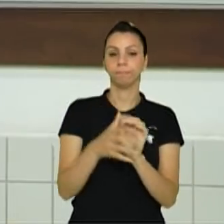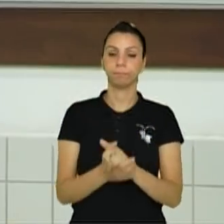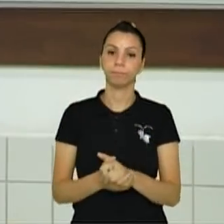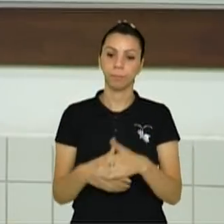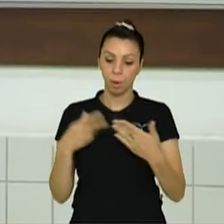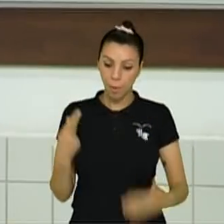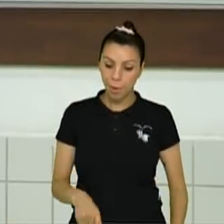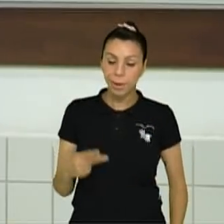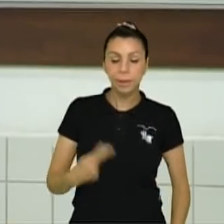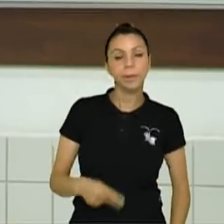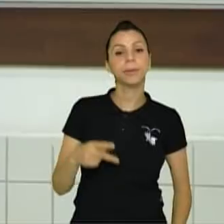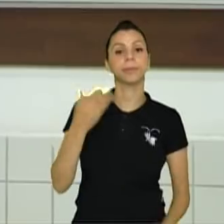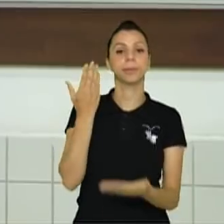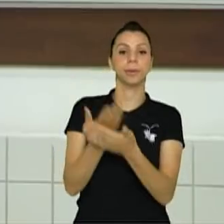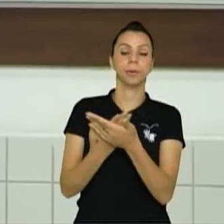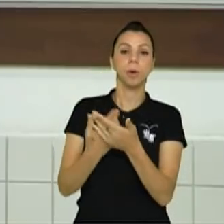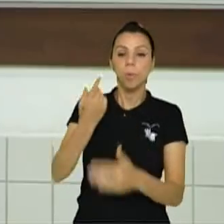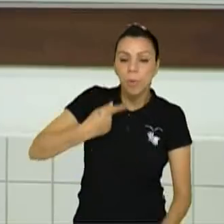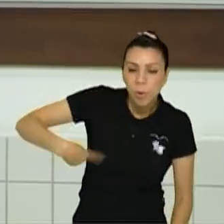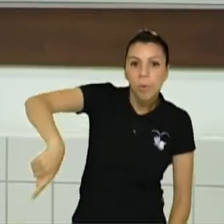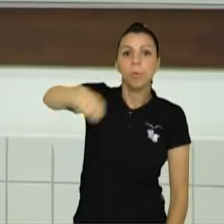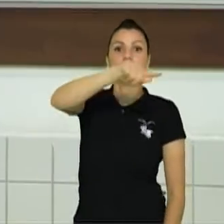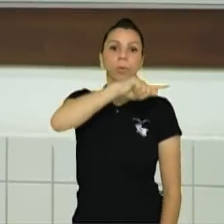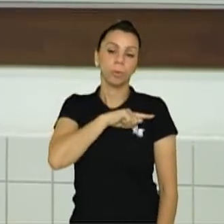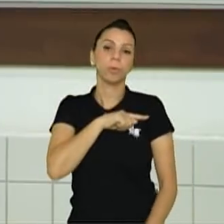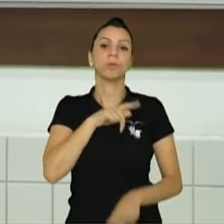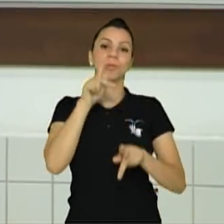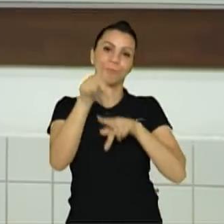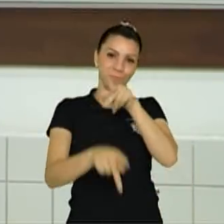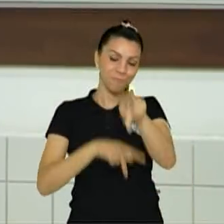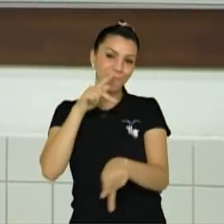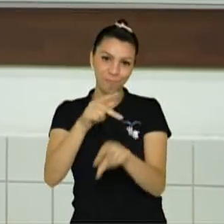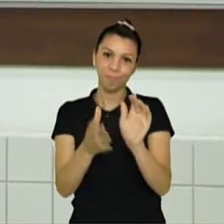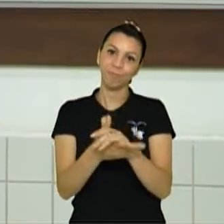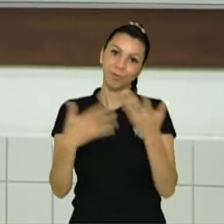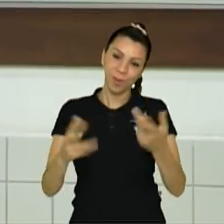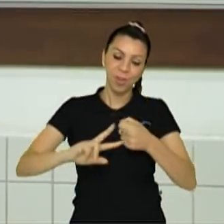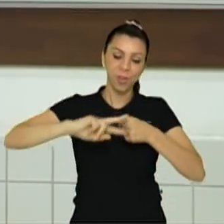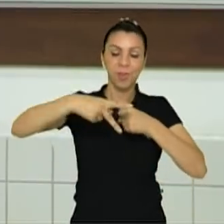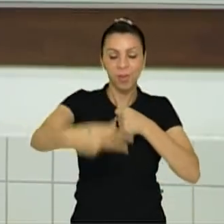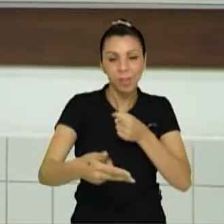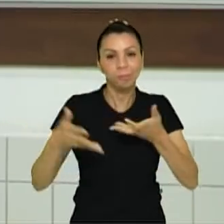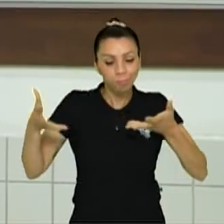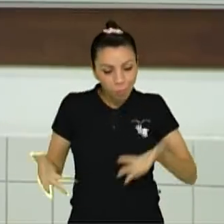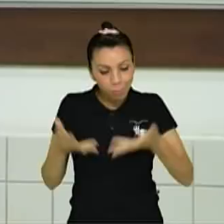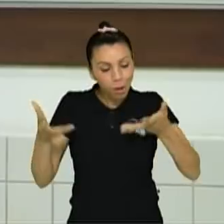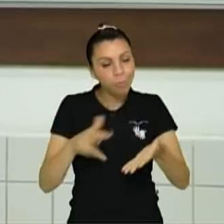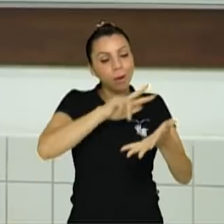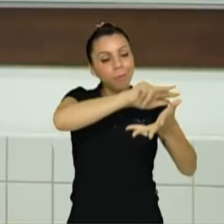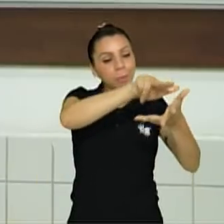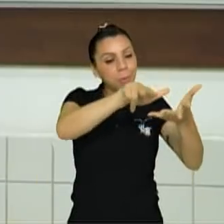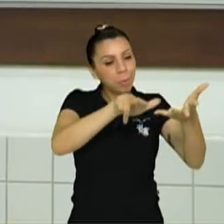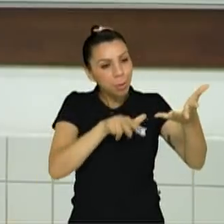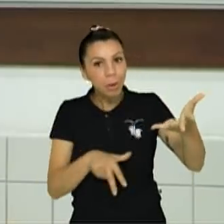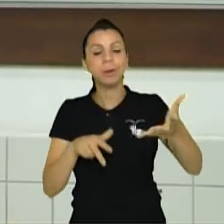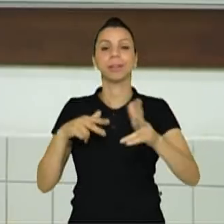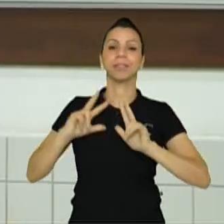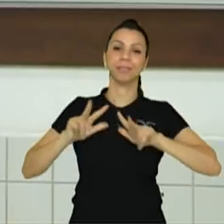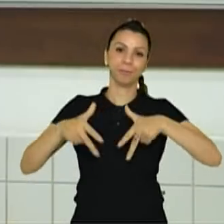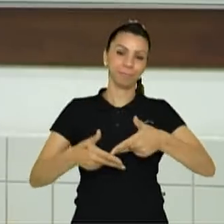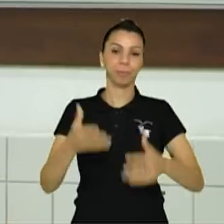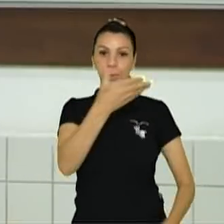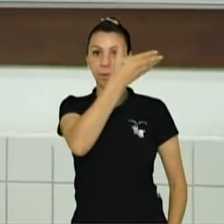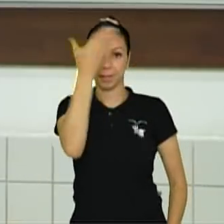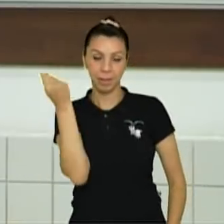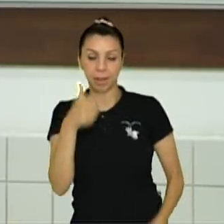Paraná, o nosso povo, entende? Então, somos o resultado de várias contribuições, não esquecendo que antes